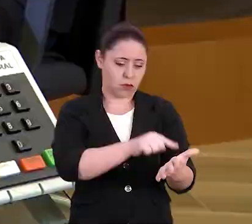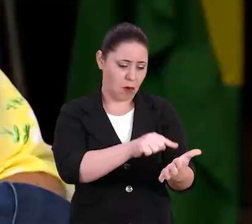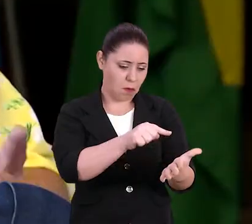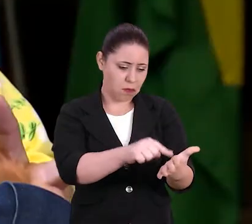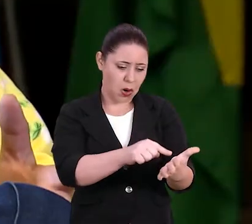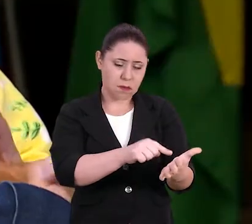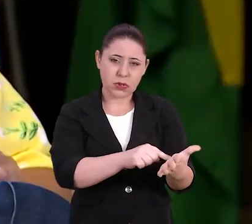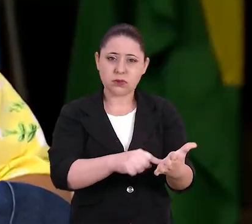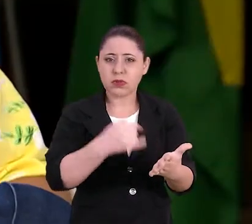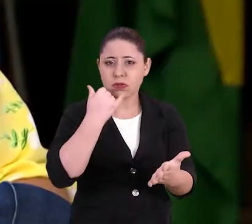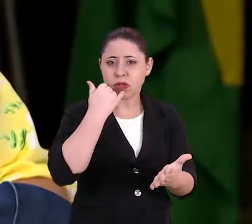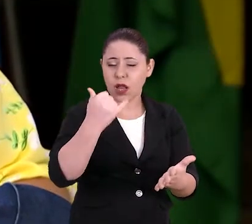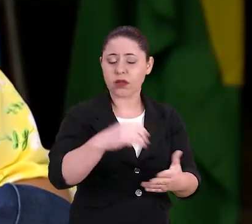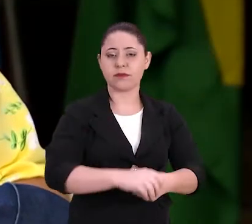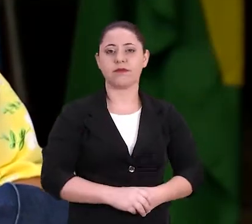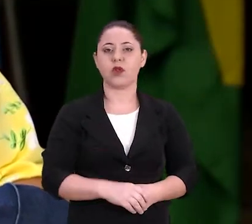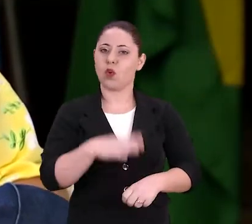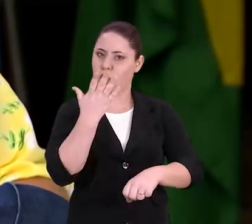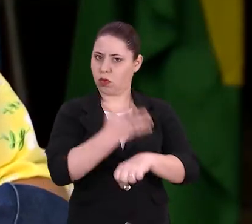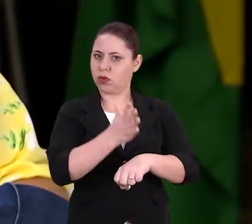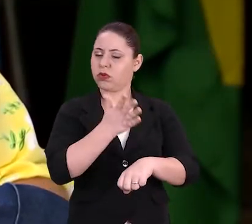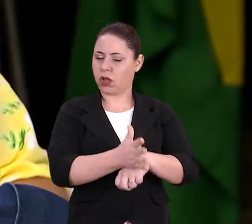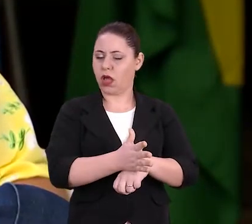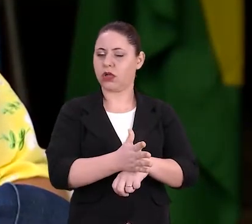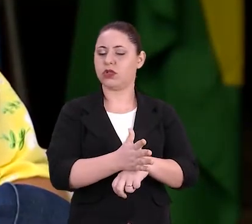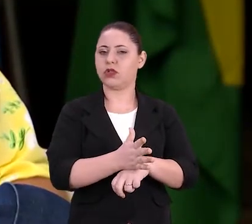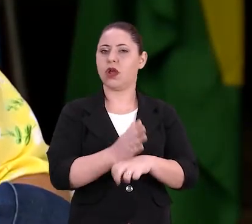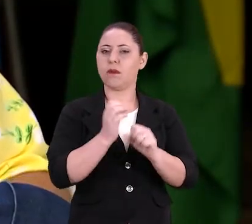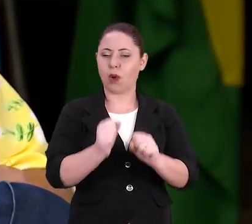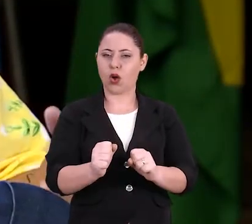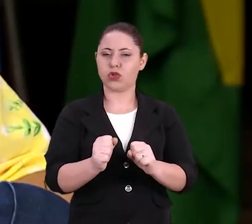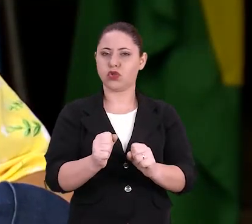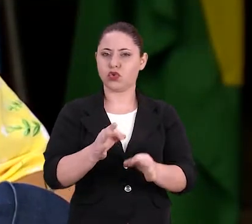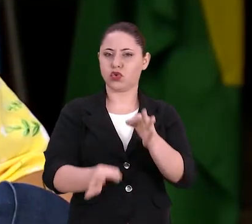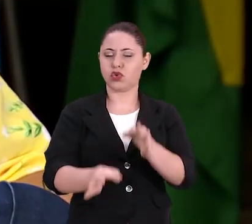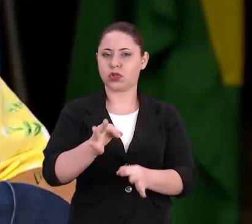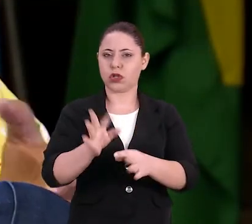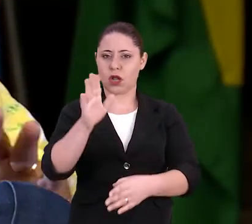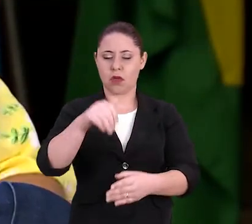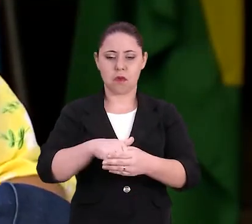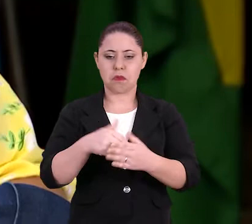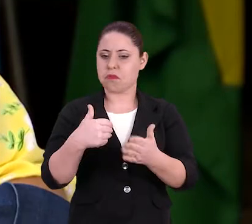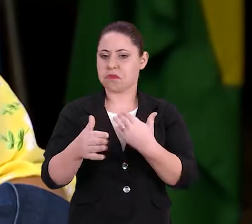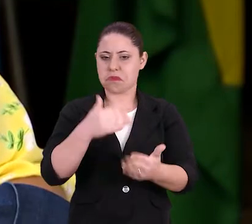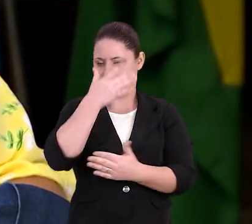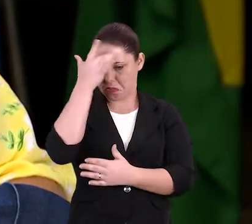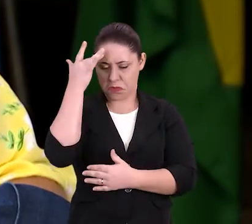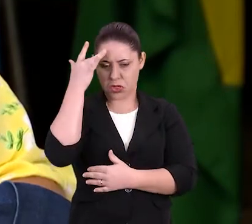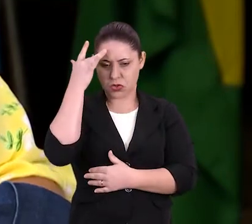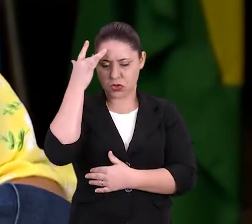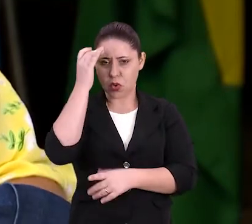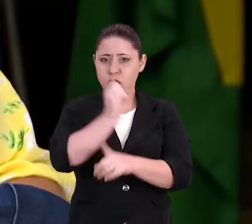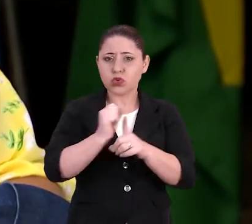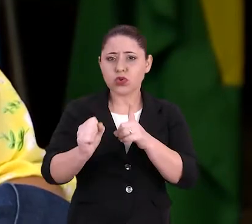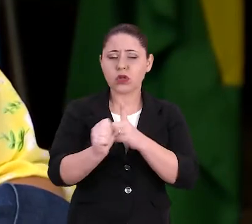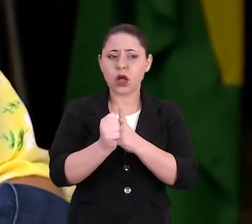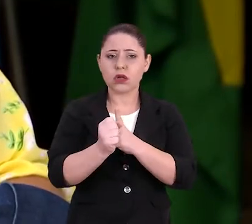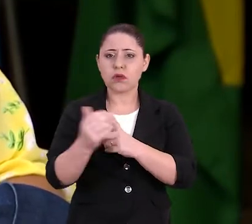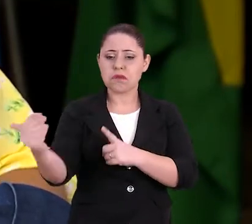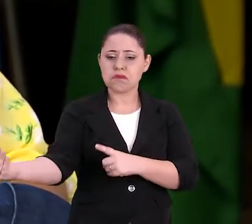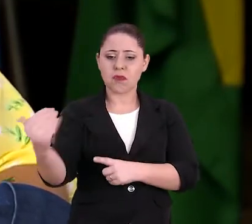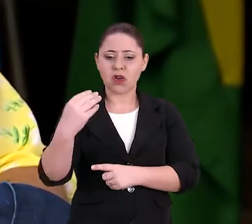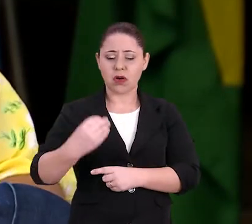eletrônica. No teste público de segurança, a Justiça Eleitoral oportuniza qualquer cidadão, né, a participar.